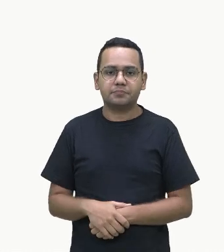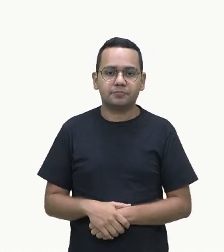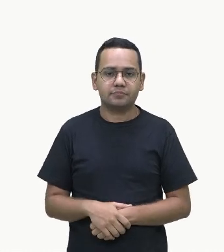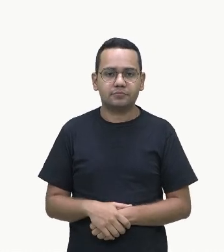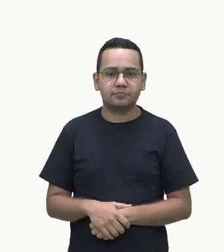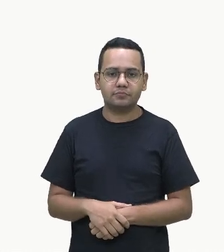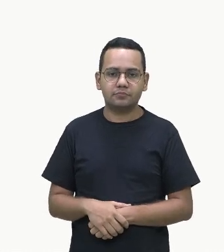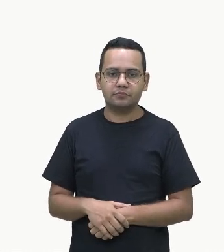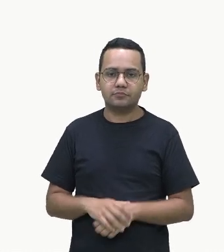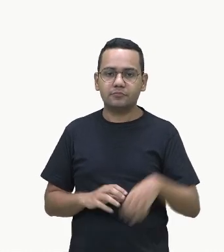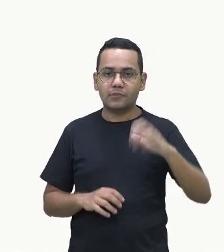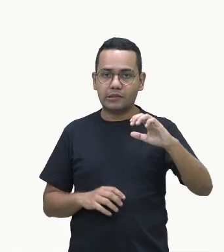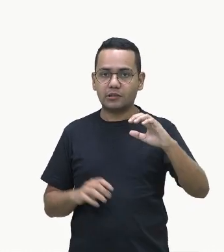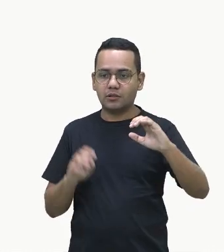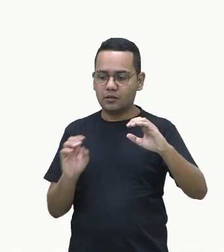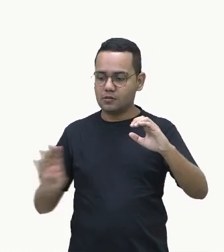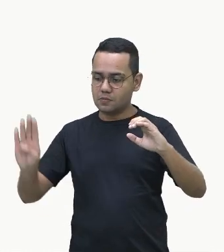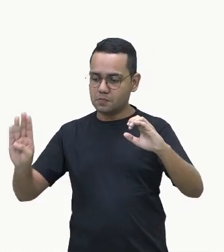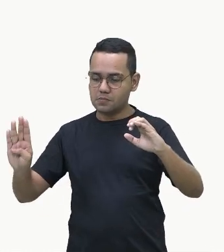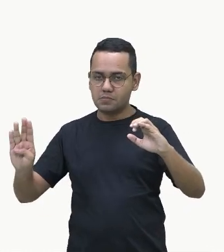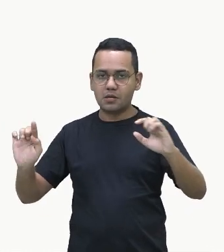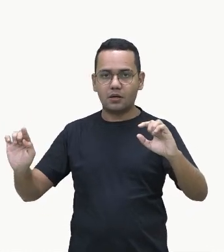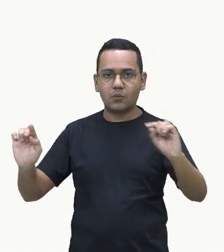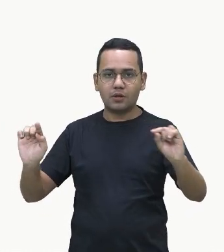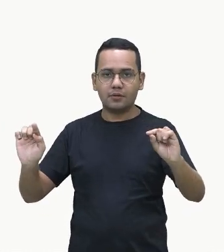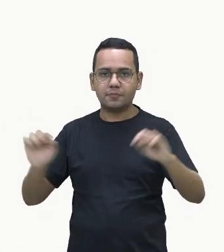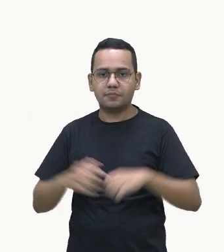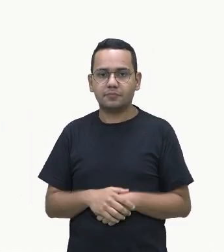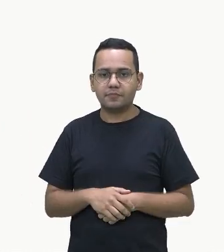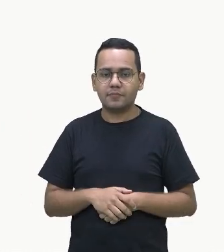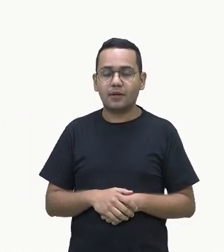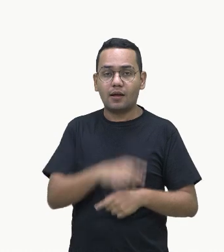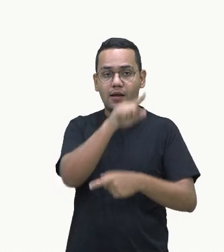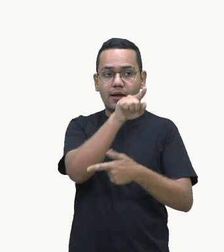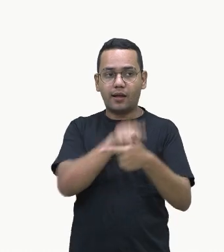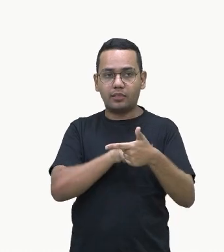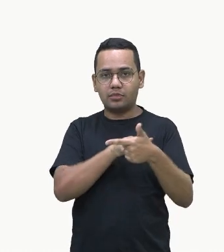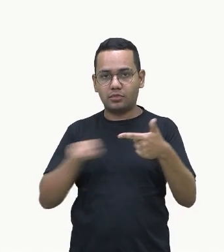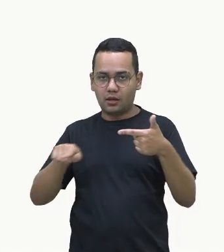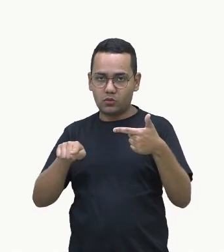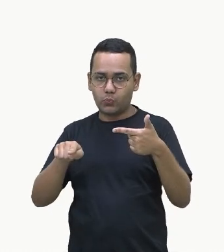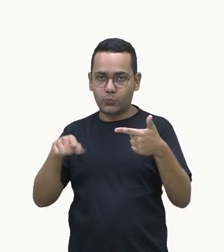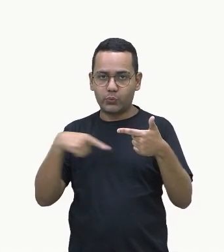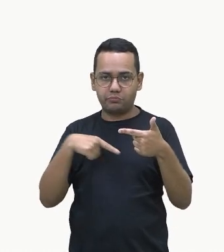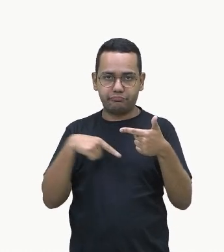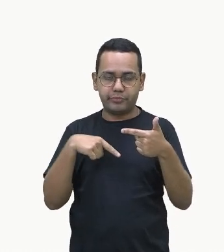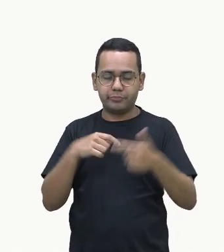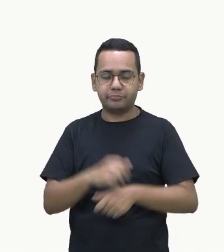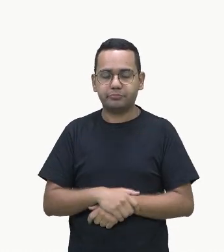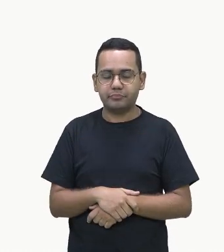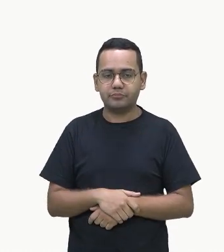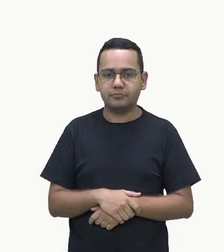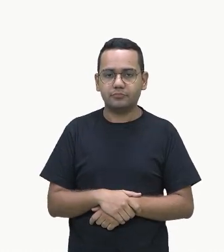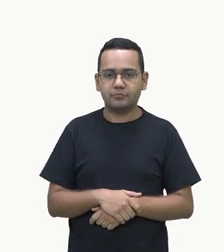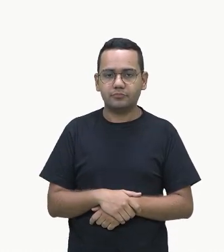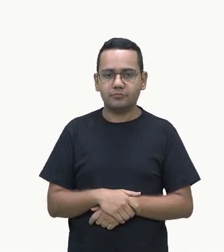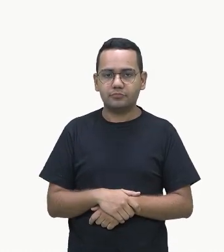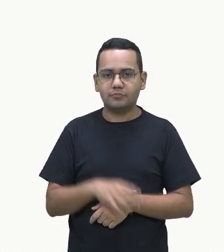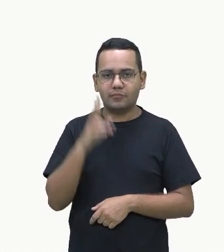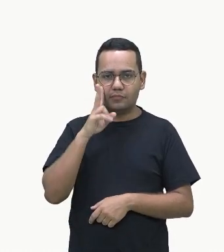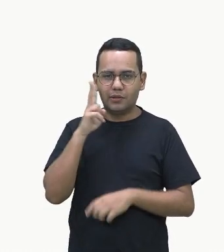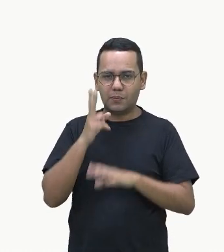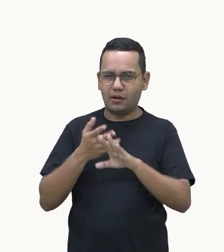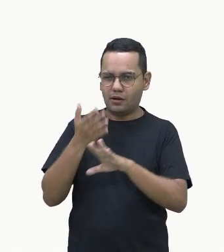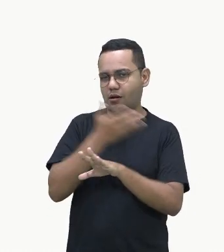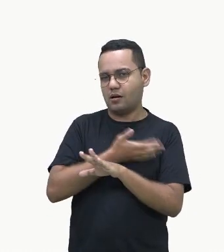C e o B são os 2 outros catetos do nosso triângulo retângulo. E como nós vimos aí no início,